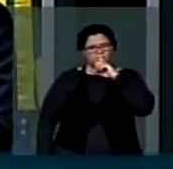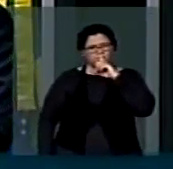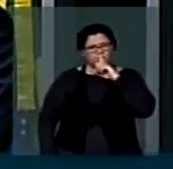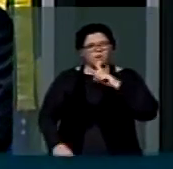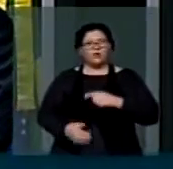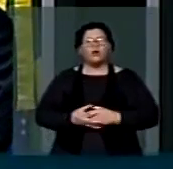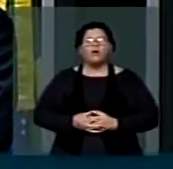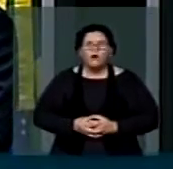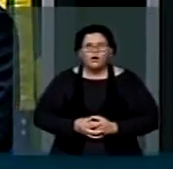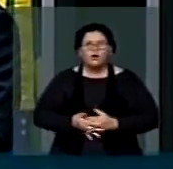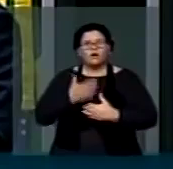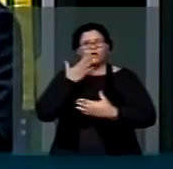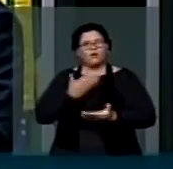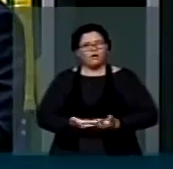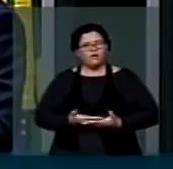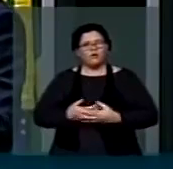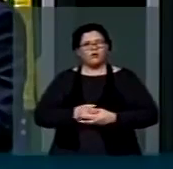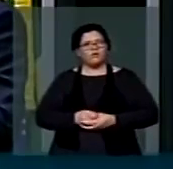da sociedade.